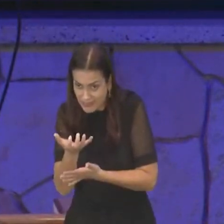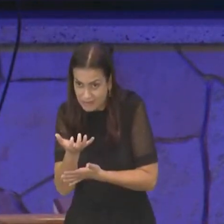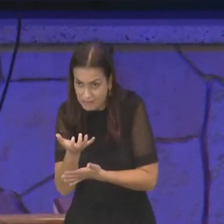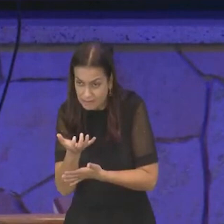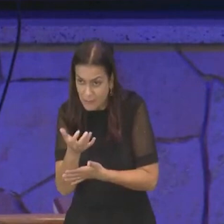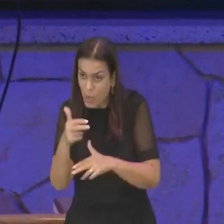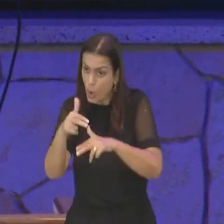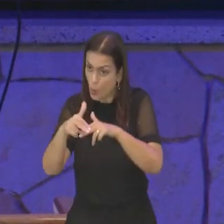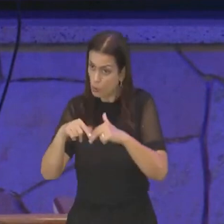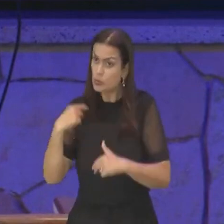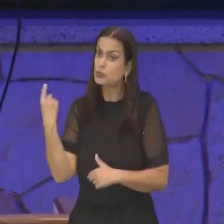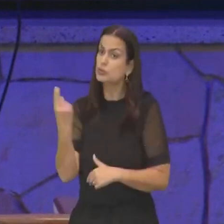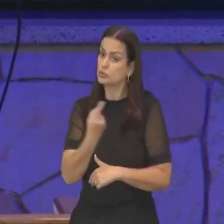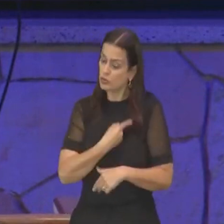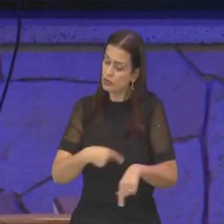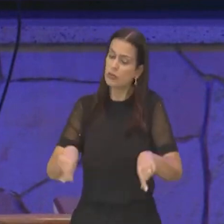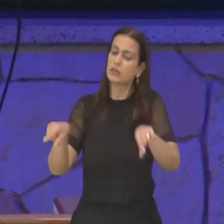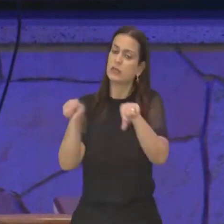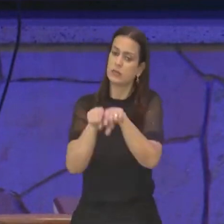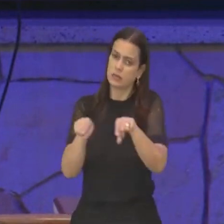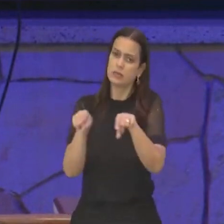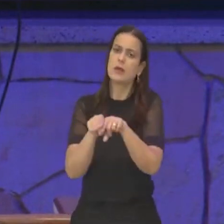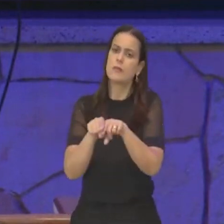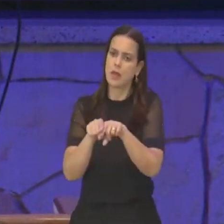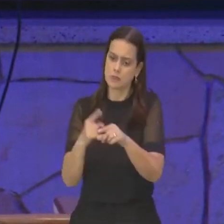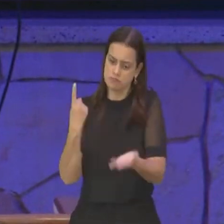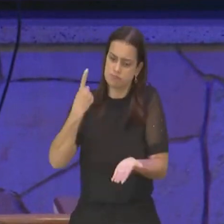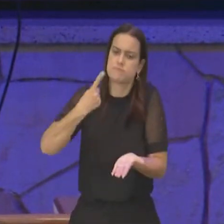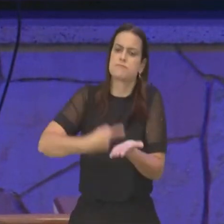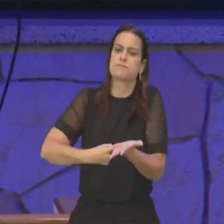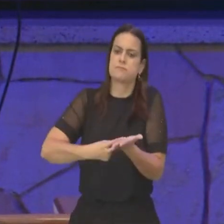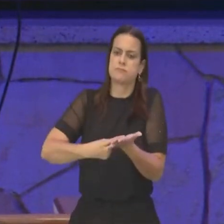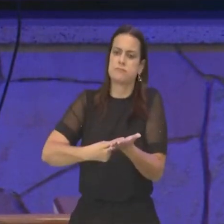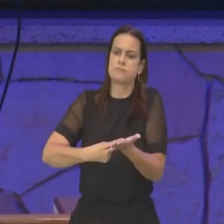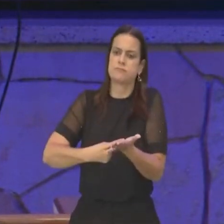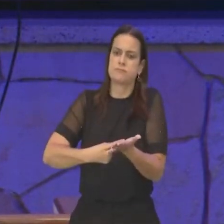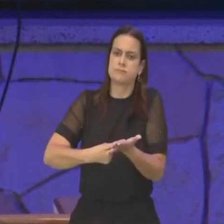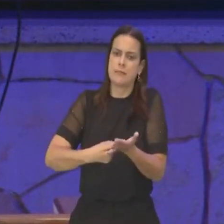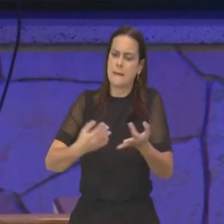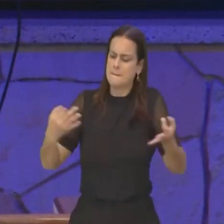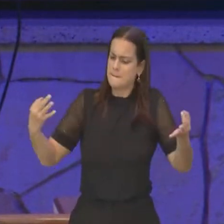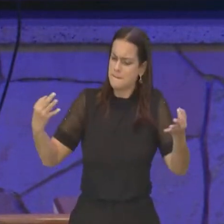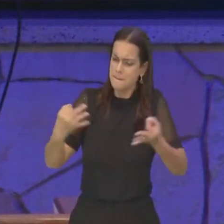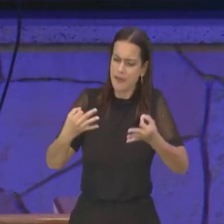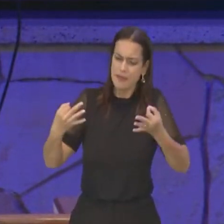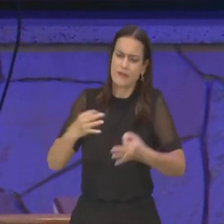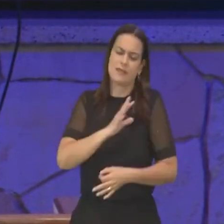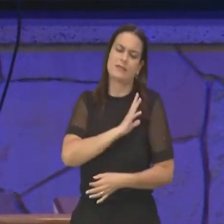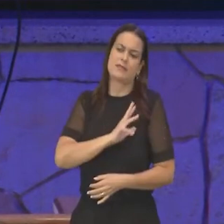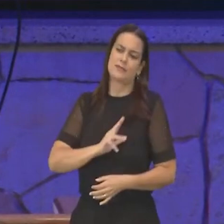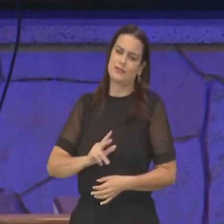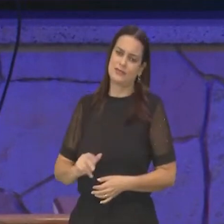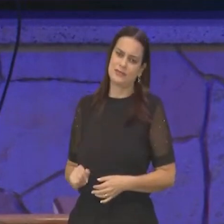Por isso nós abraçamos também esse valor, a excelência na adoração